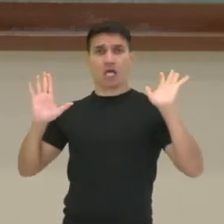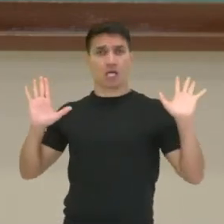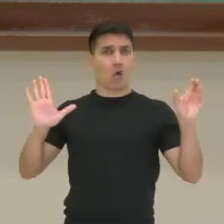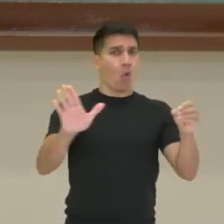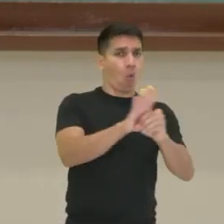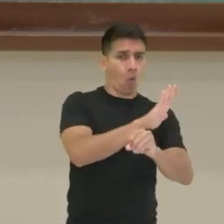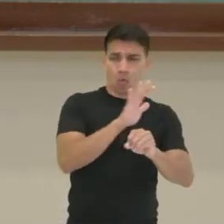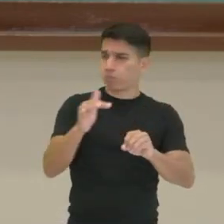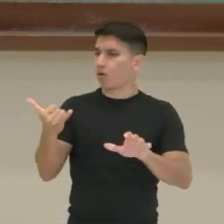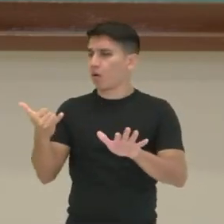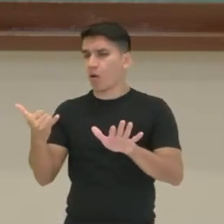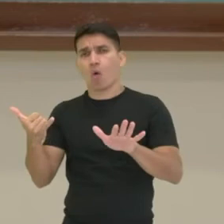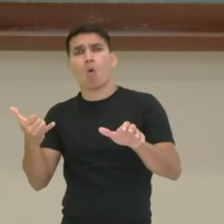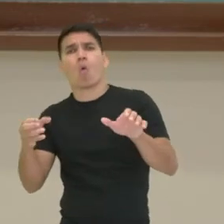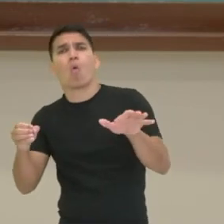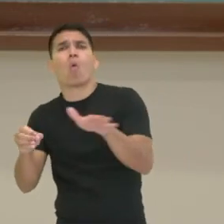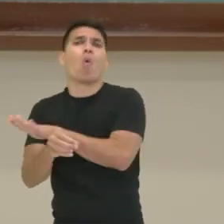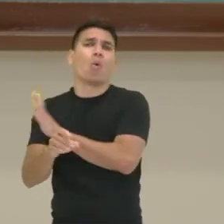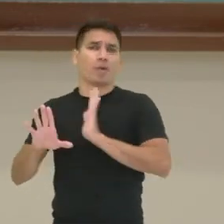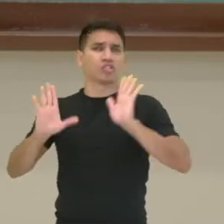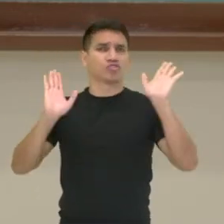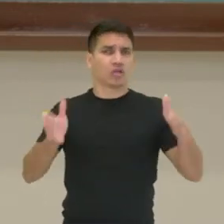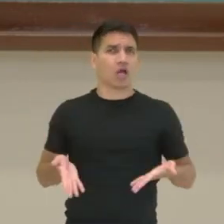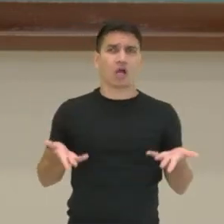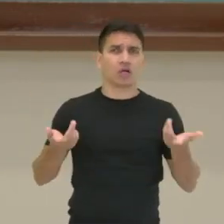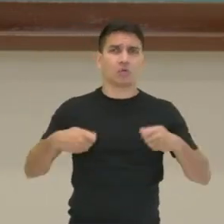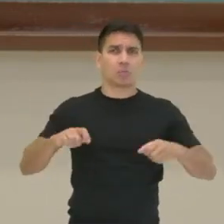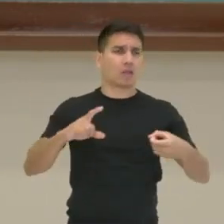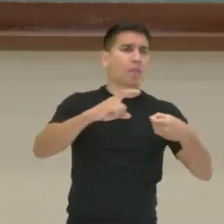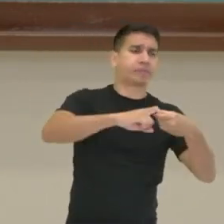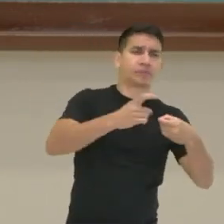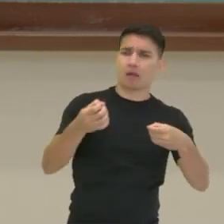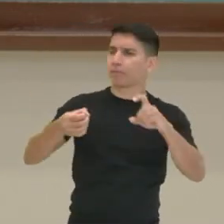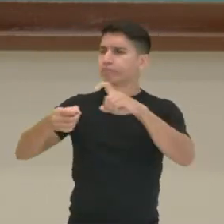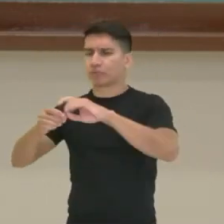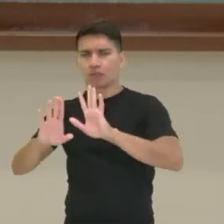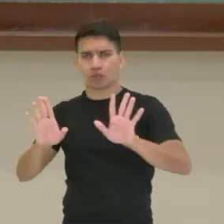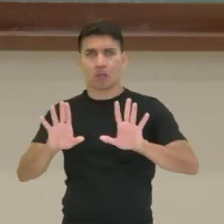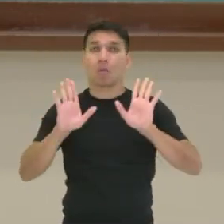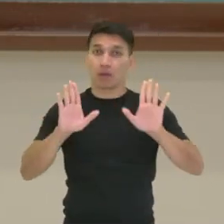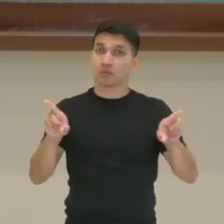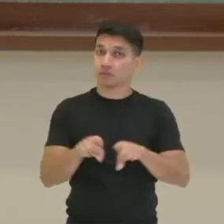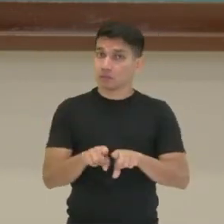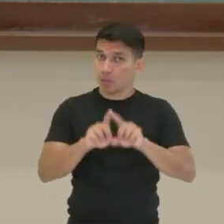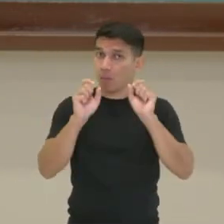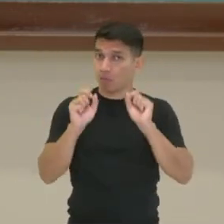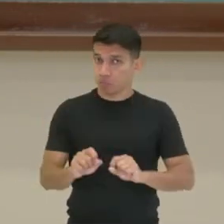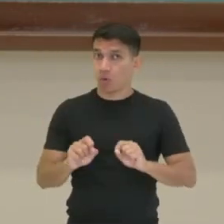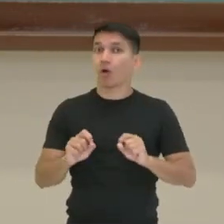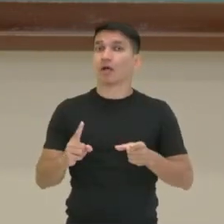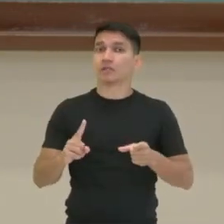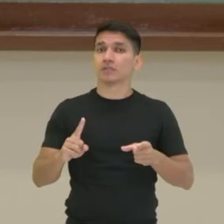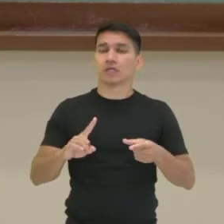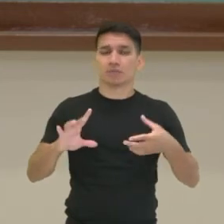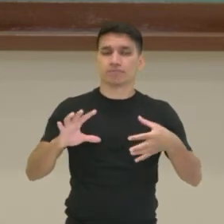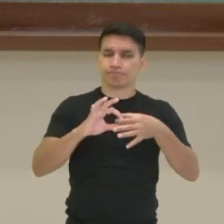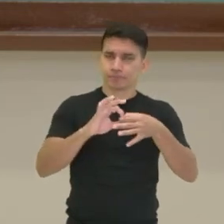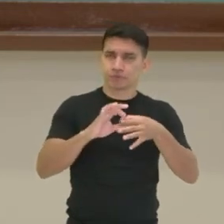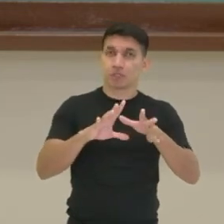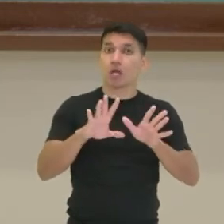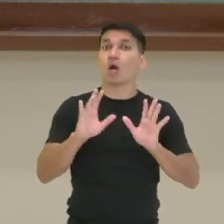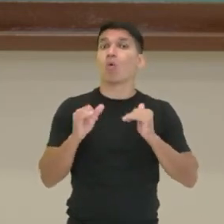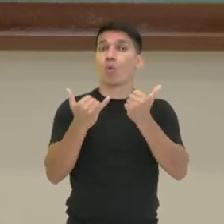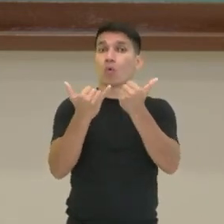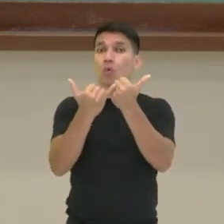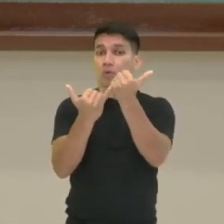completo, né? Aliás, elas têm a oração completa e elas também podem ter o sentido completo. A